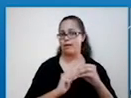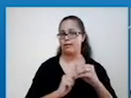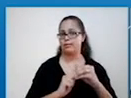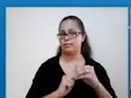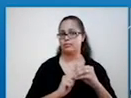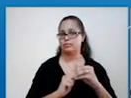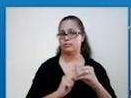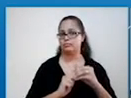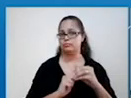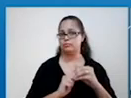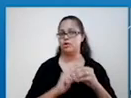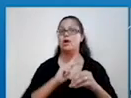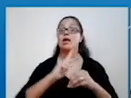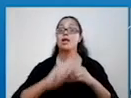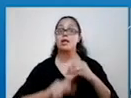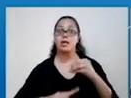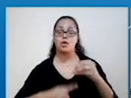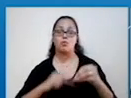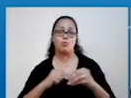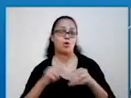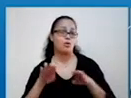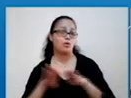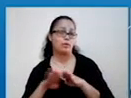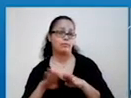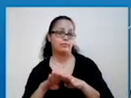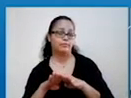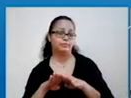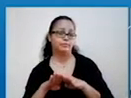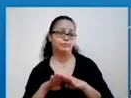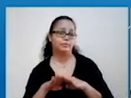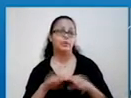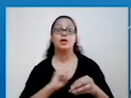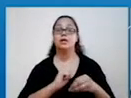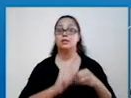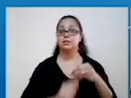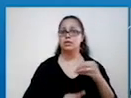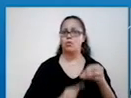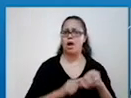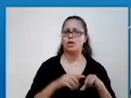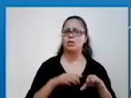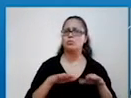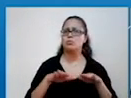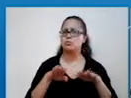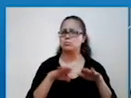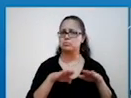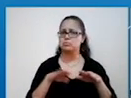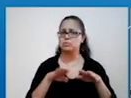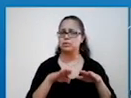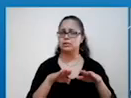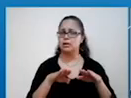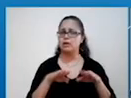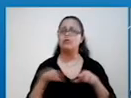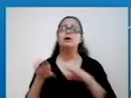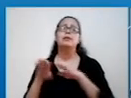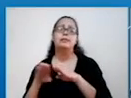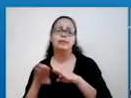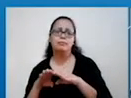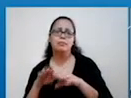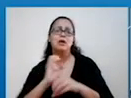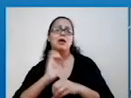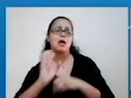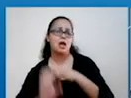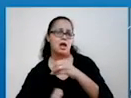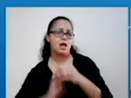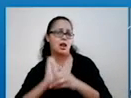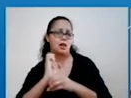ao número de prótons. Se esse átomo for estável, ele também corresponde ao número de elétrons.